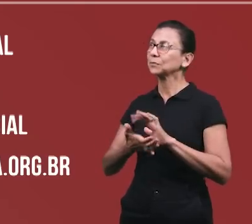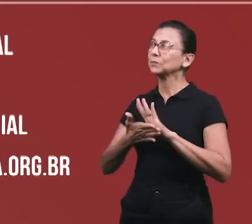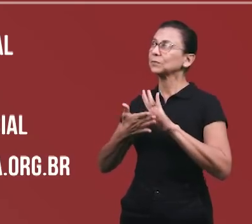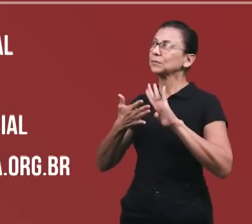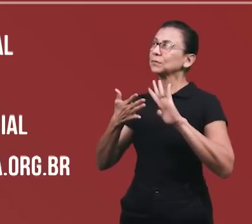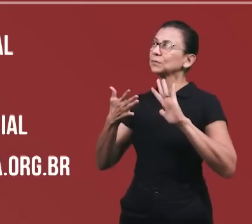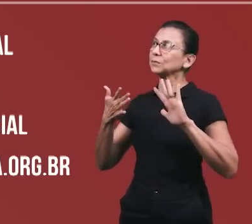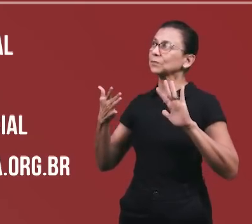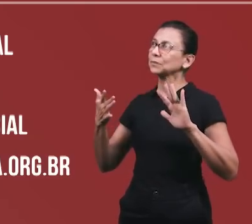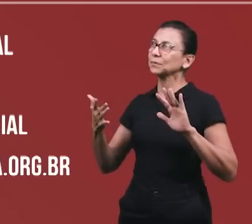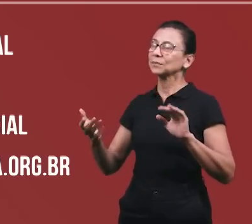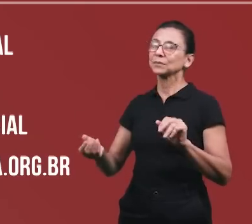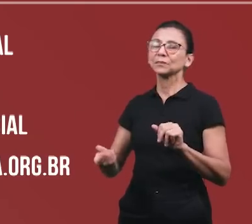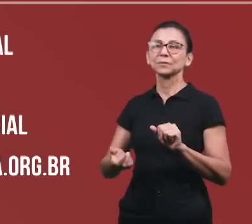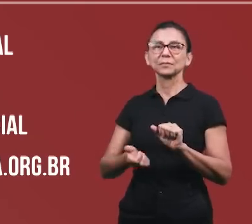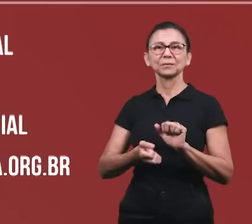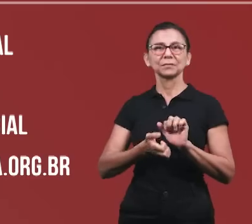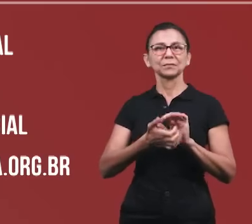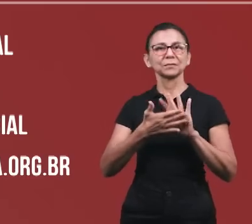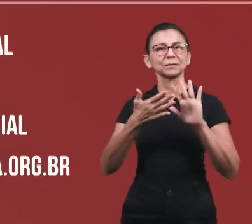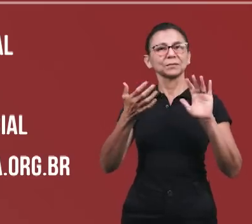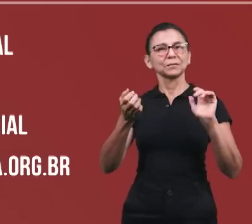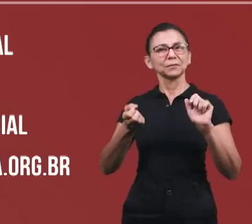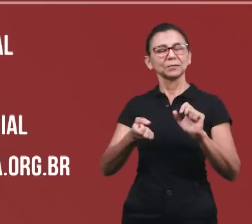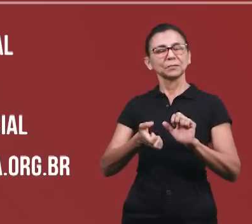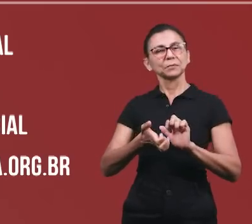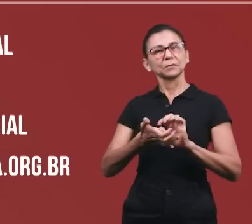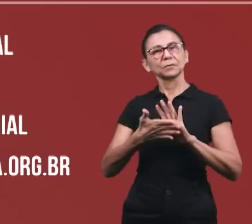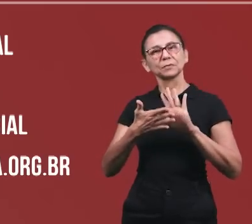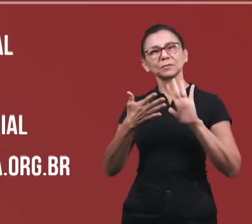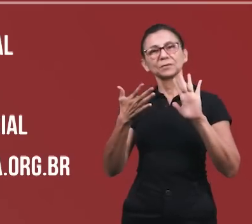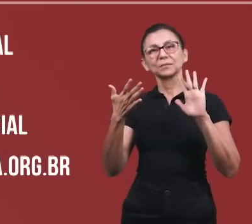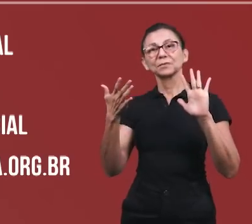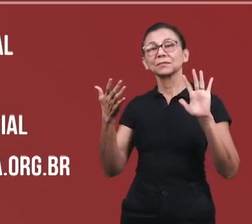hora de louvor,